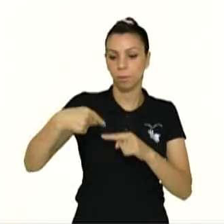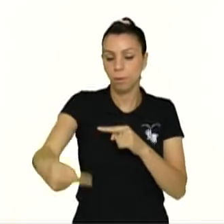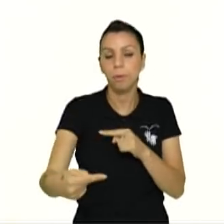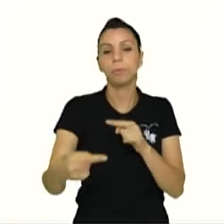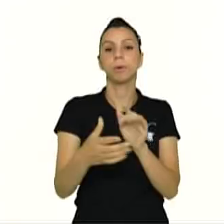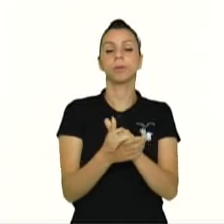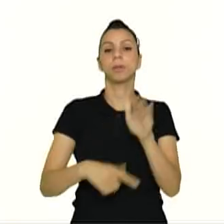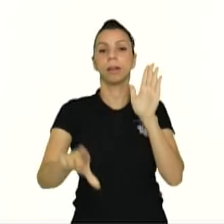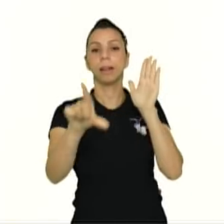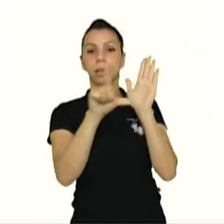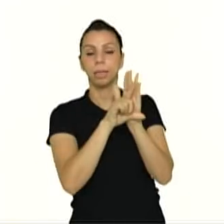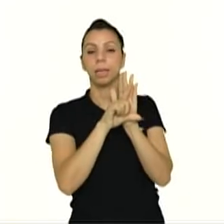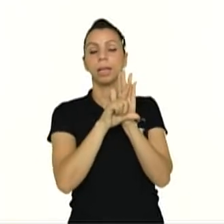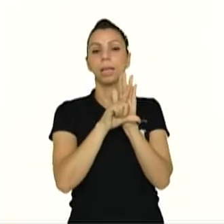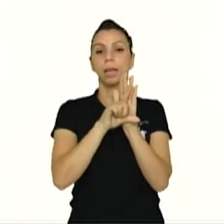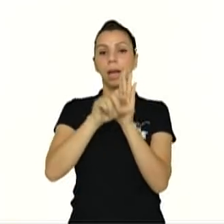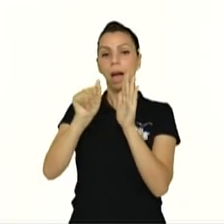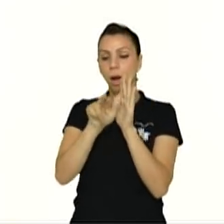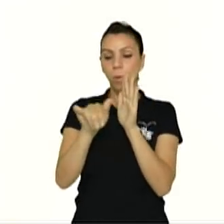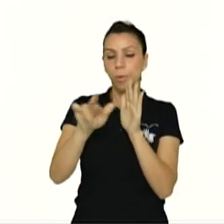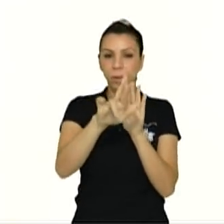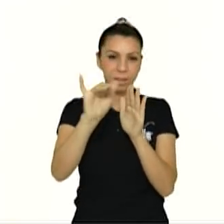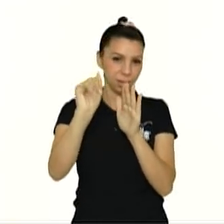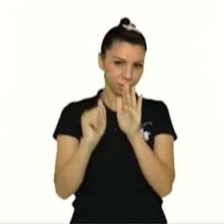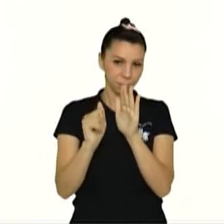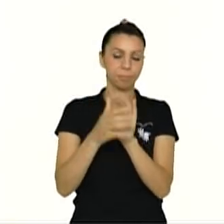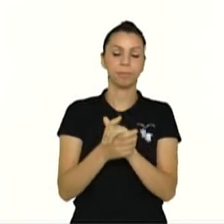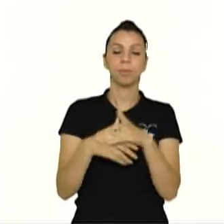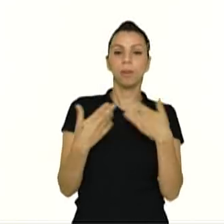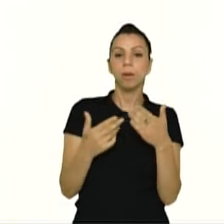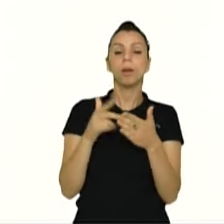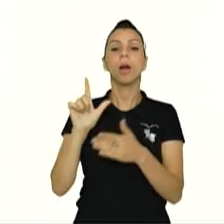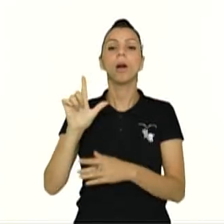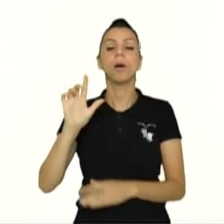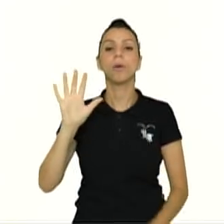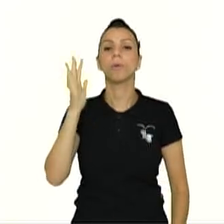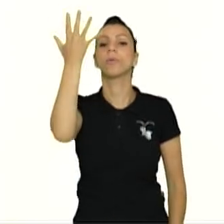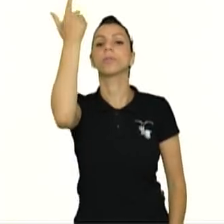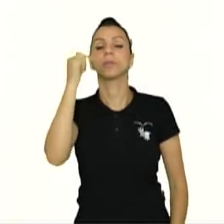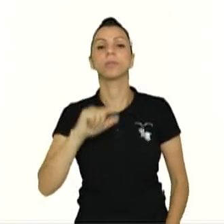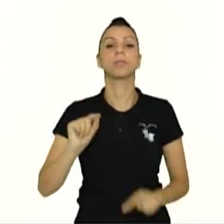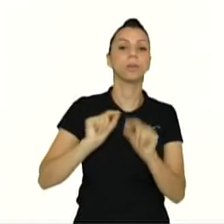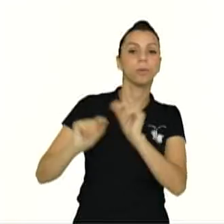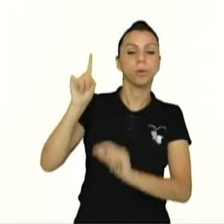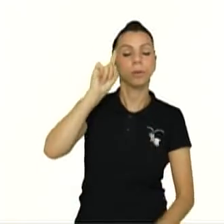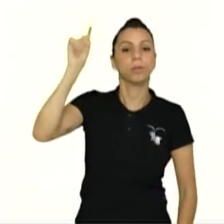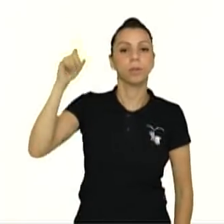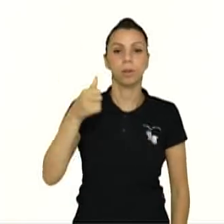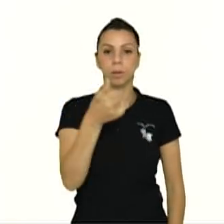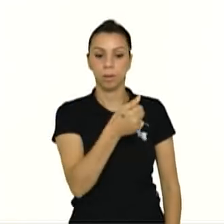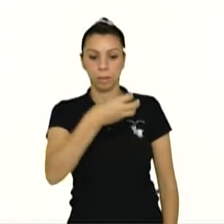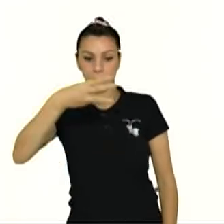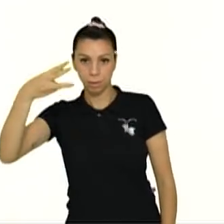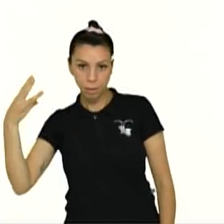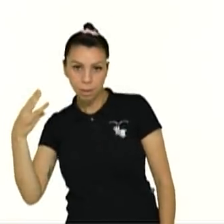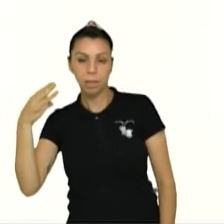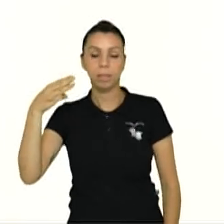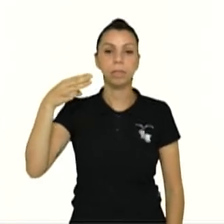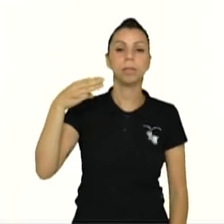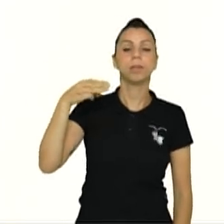pós-Lei Áurea. Lembrando que a Lei Áurea aconteceu ali em 13 de maio de